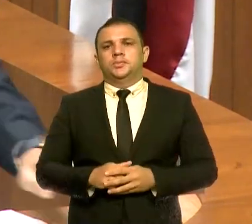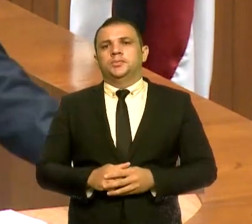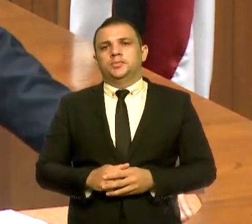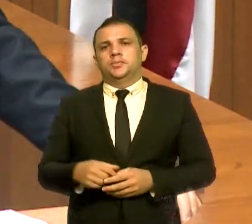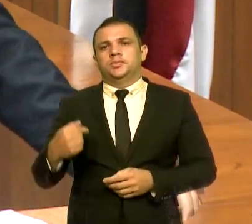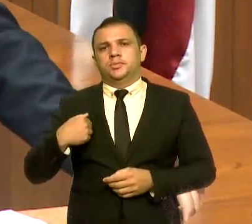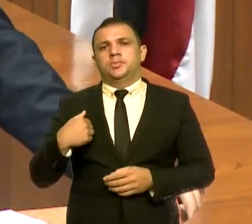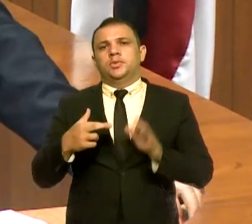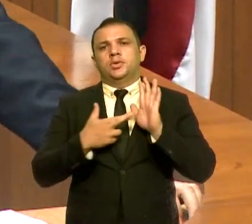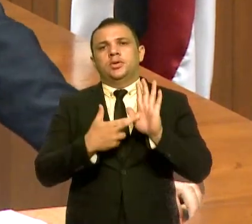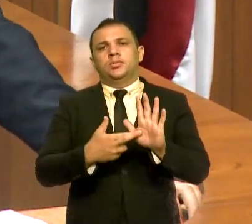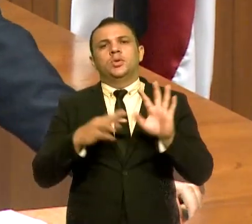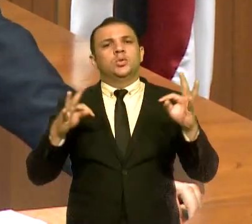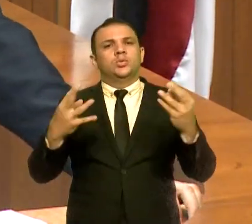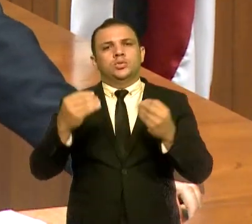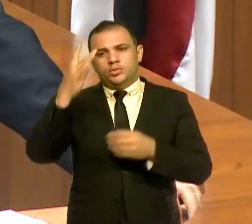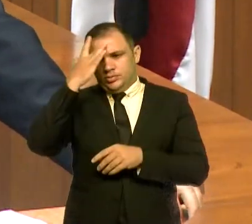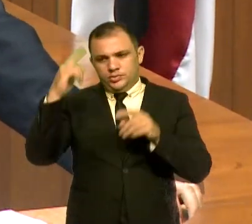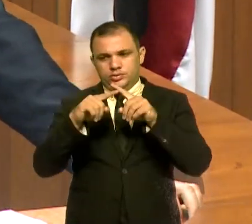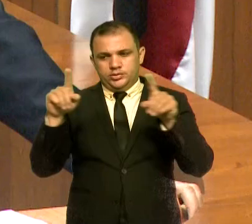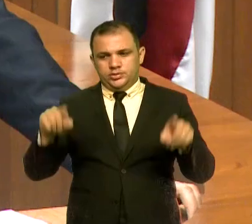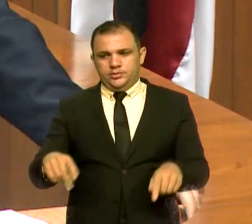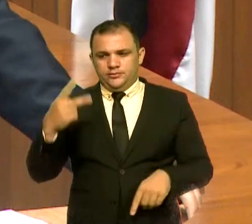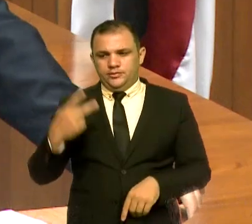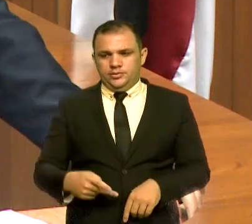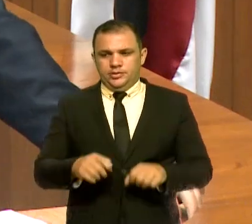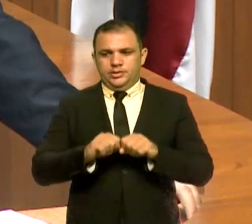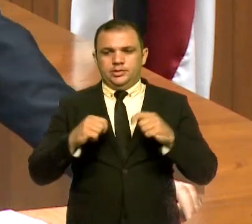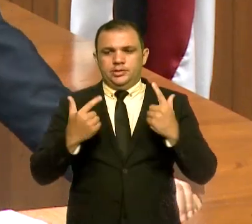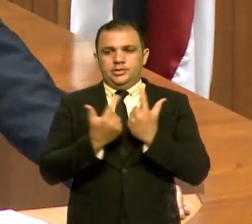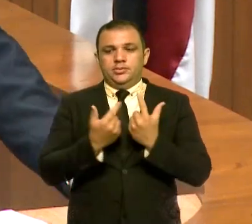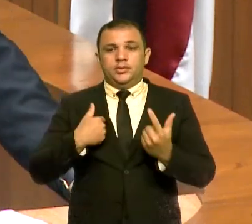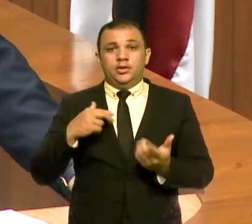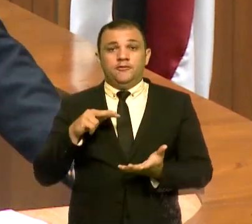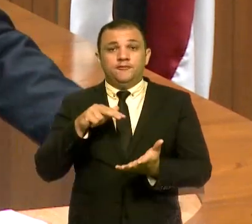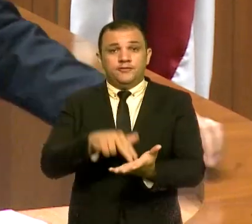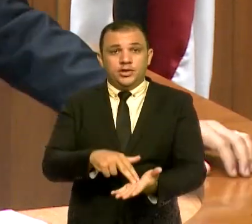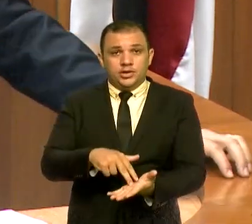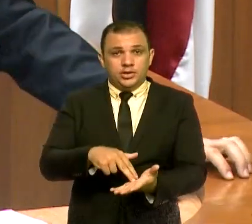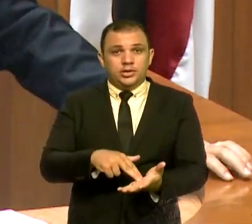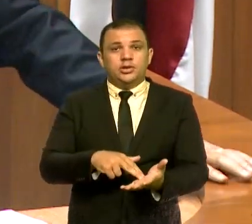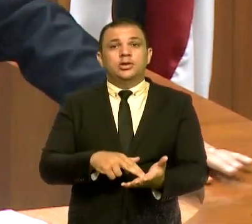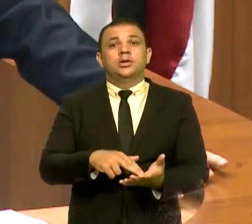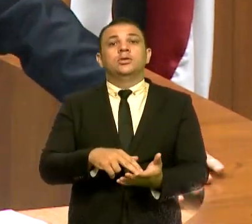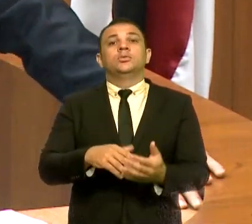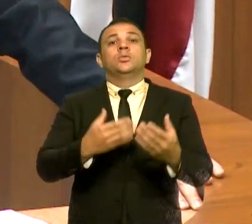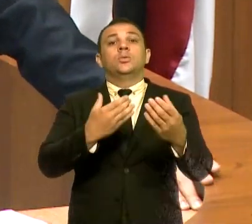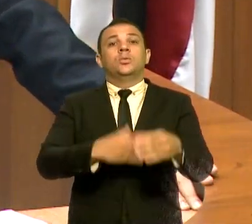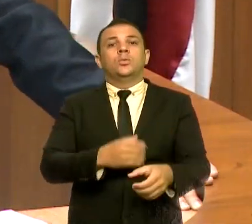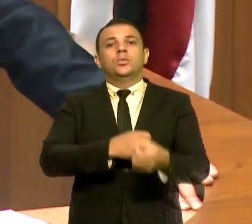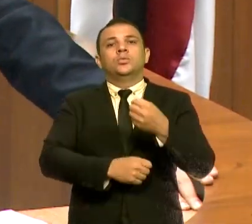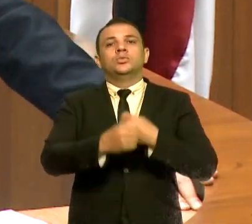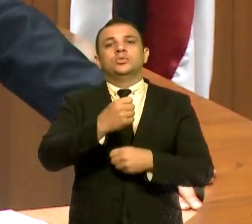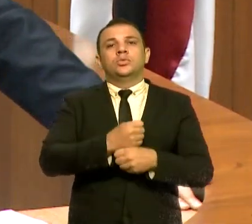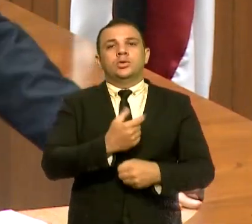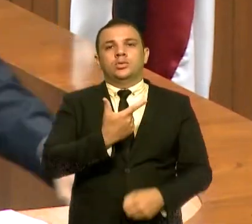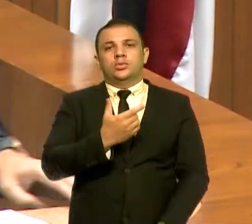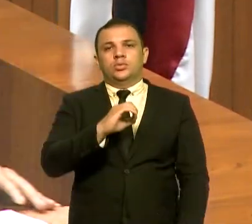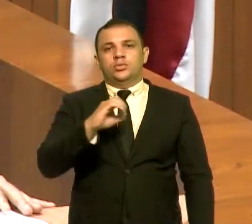aqui em nome de todos os servidores da casa. Entrei aqui como servidor no concurso de 2004, tomando posse em